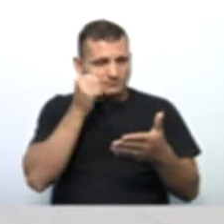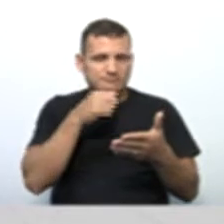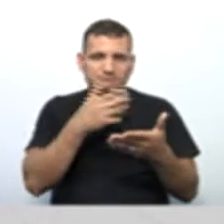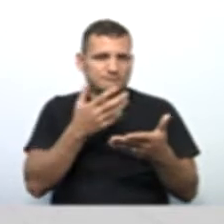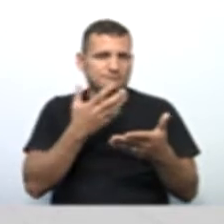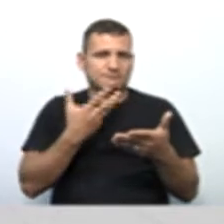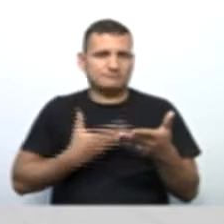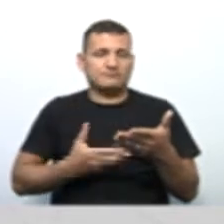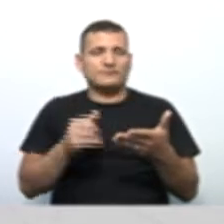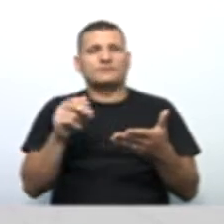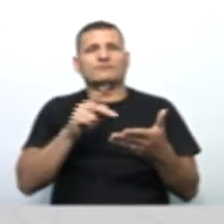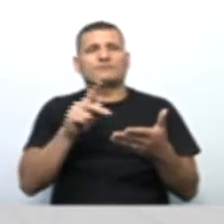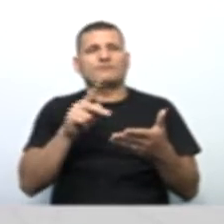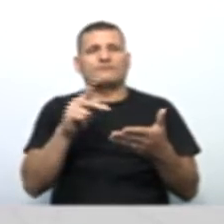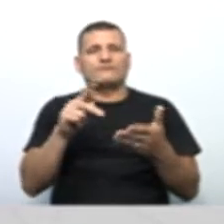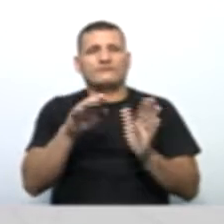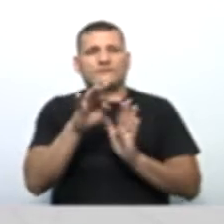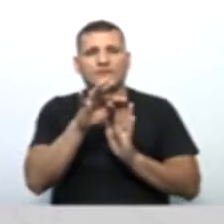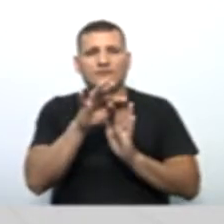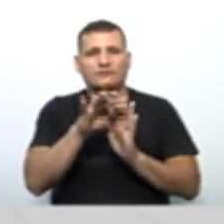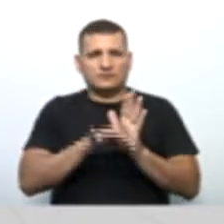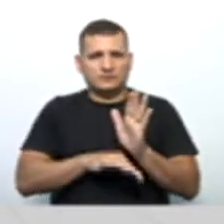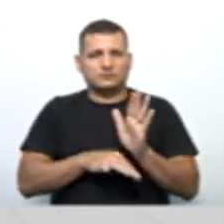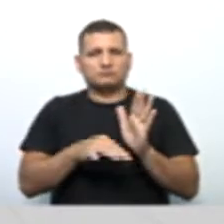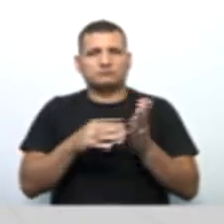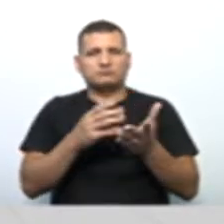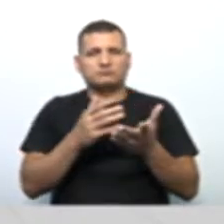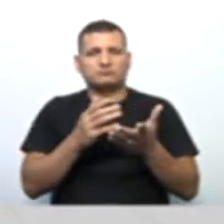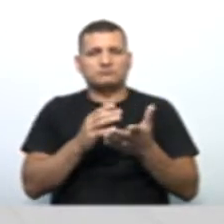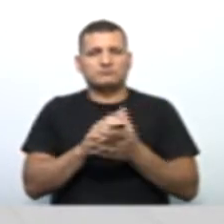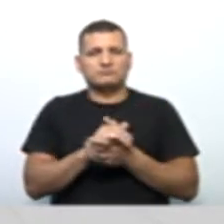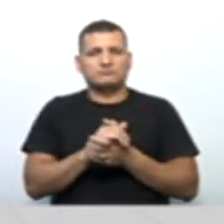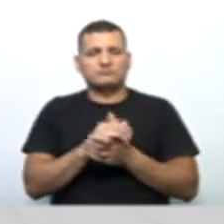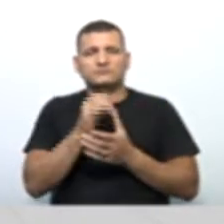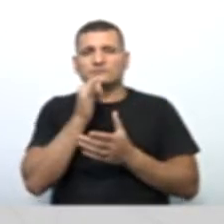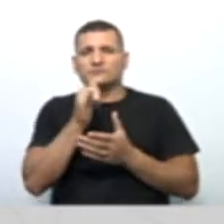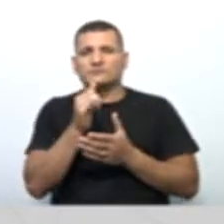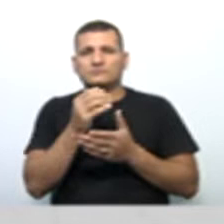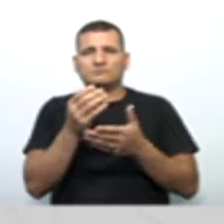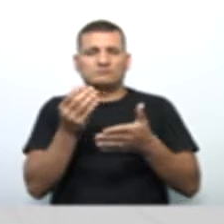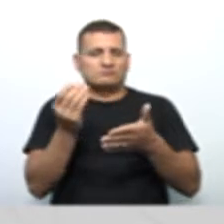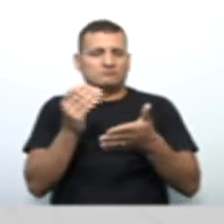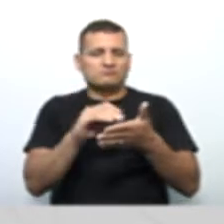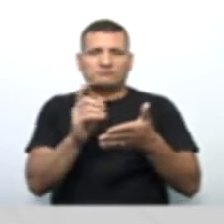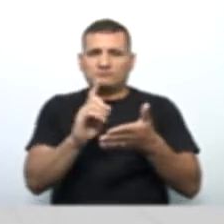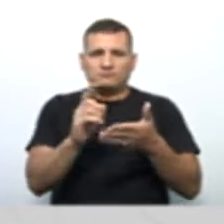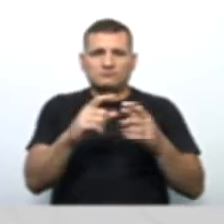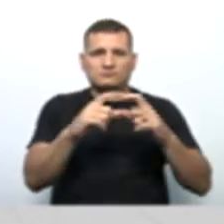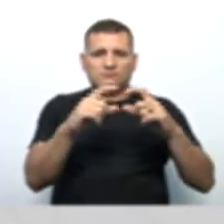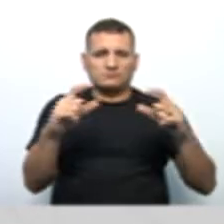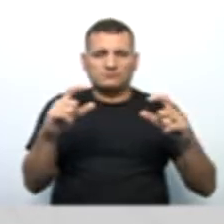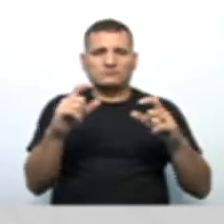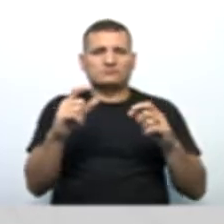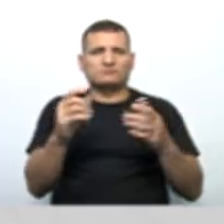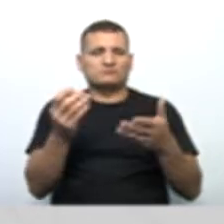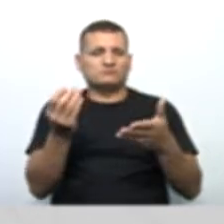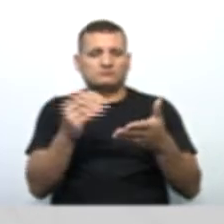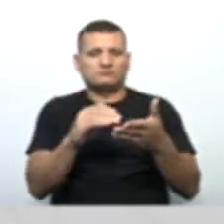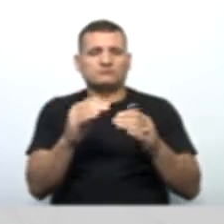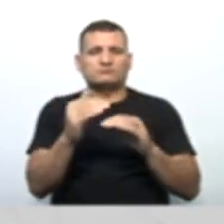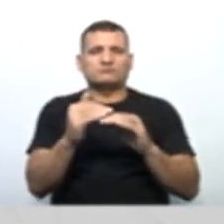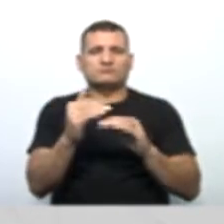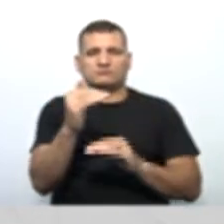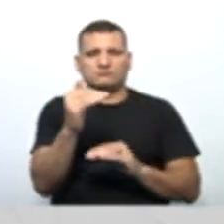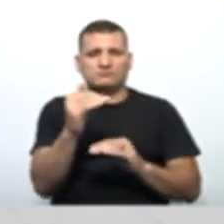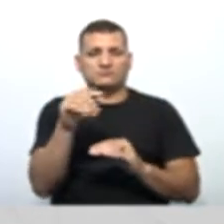estava na escola professora passa aquele texto é enorme se ela não colocou nenhum parágrafo é um espaçamento entre os textos que ele tenta